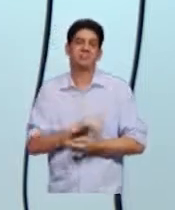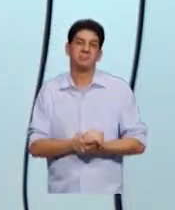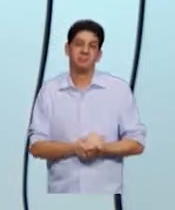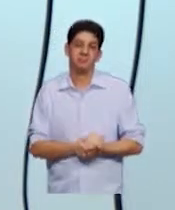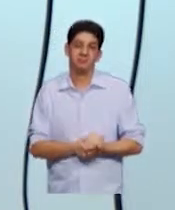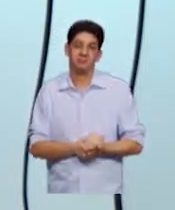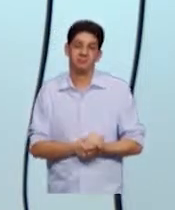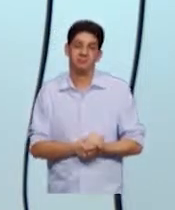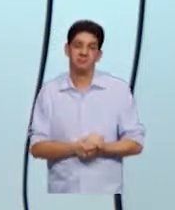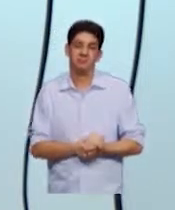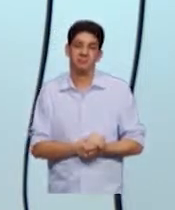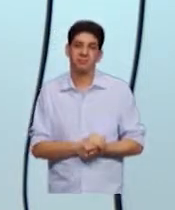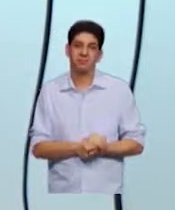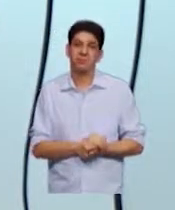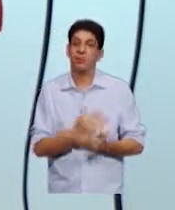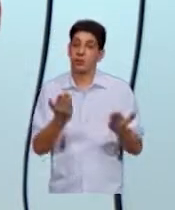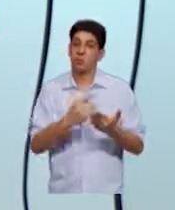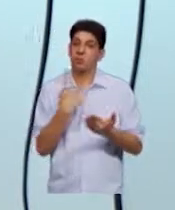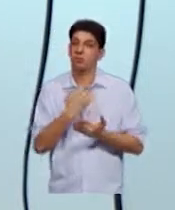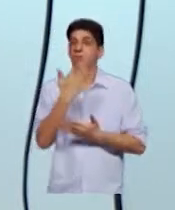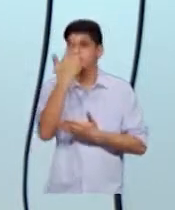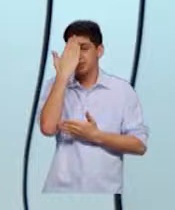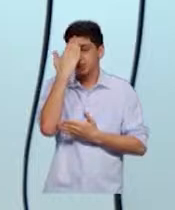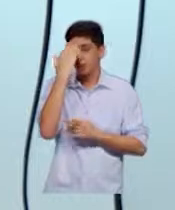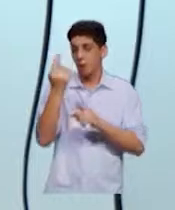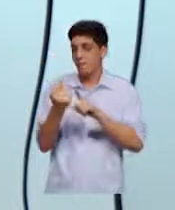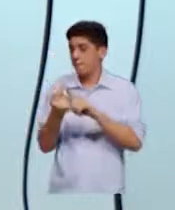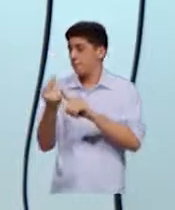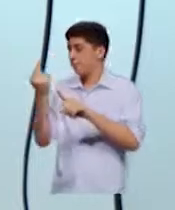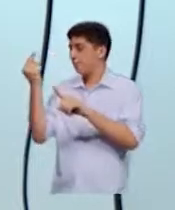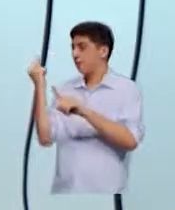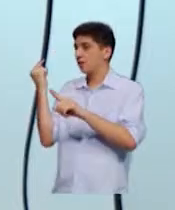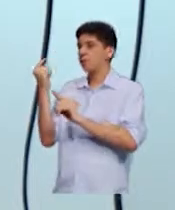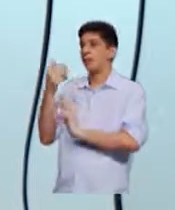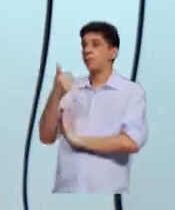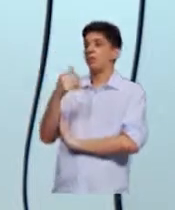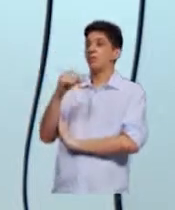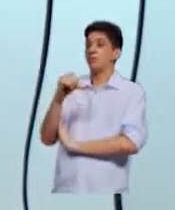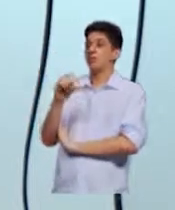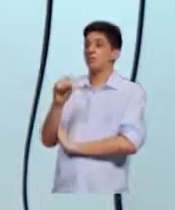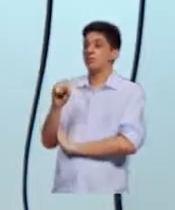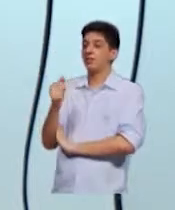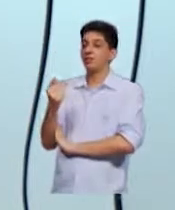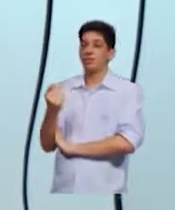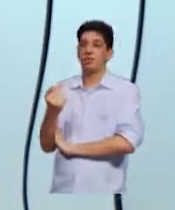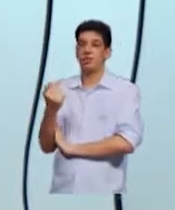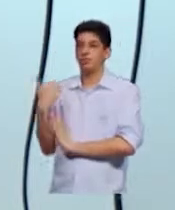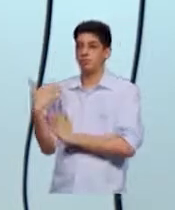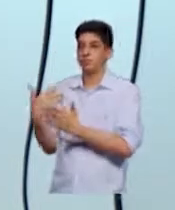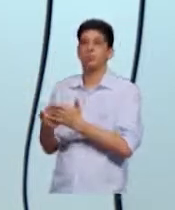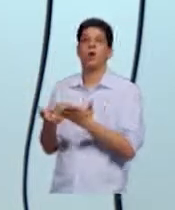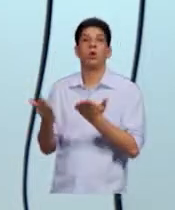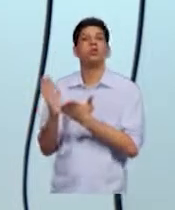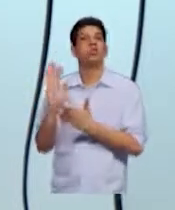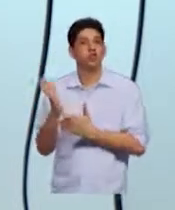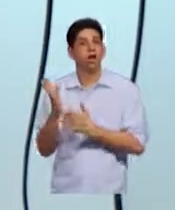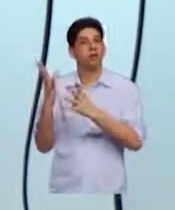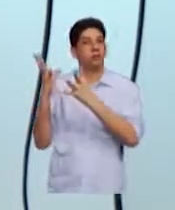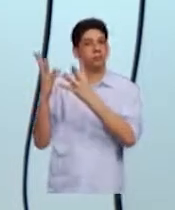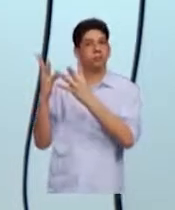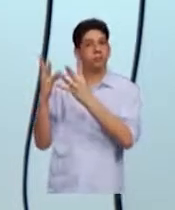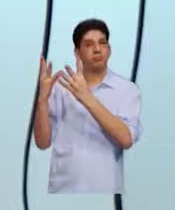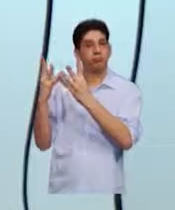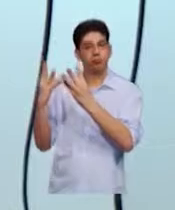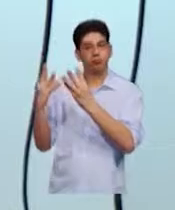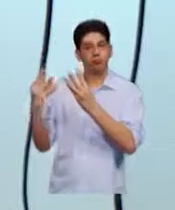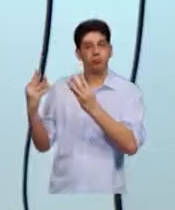estava acontecendo há anos atrás, em 1977, hoje ela já está bem resolvida esse problema, mas